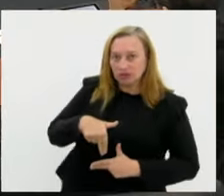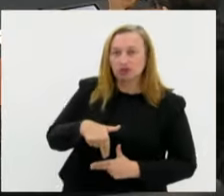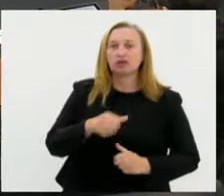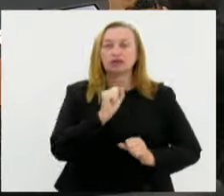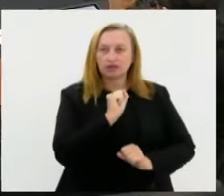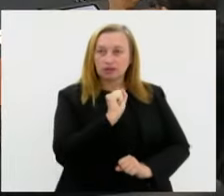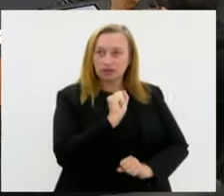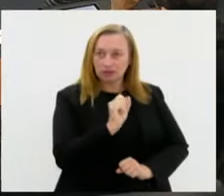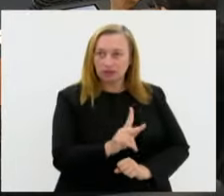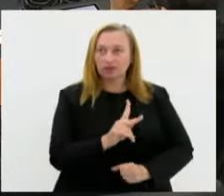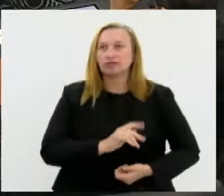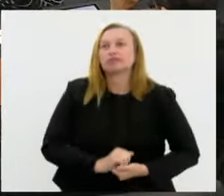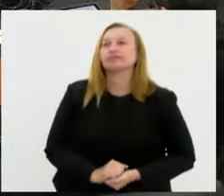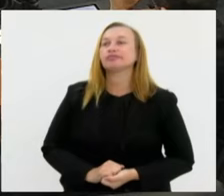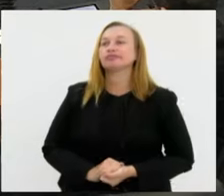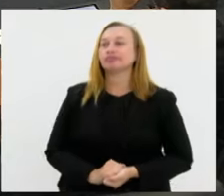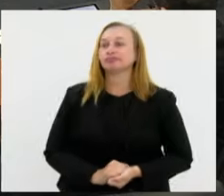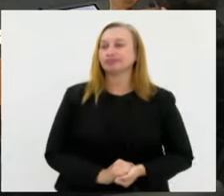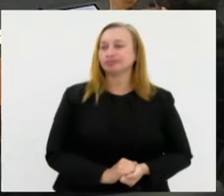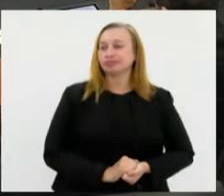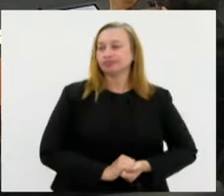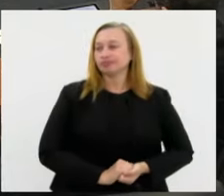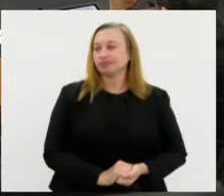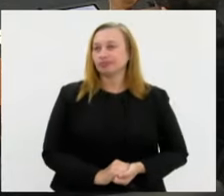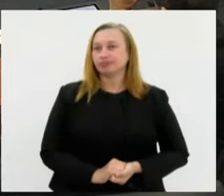À vontade.